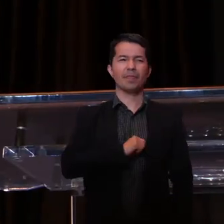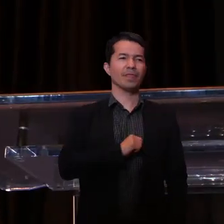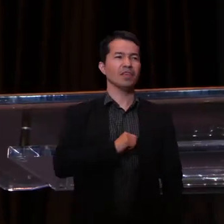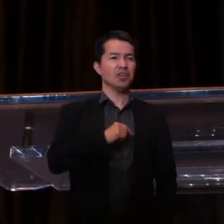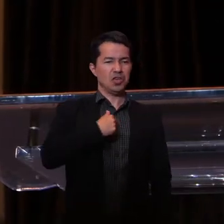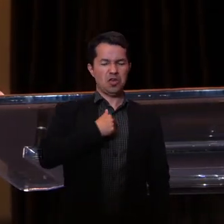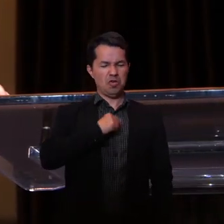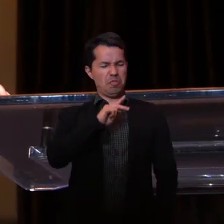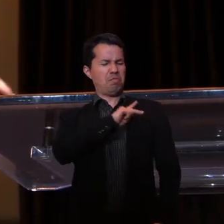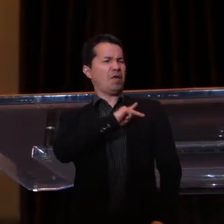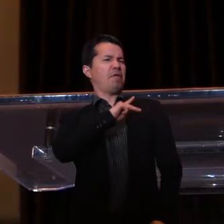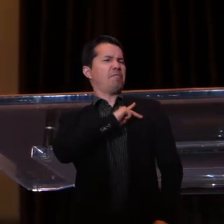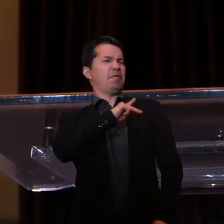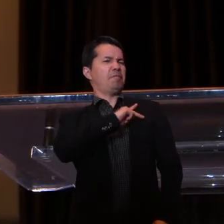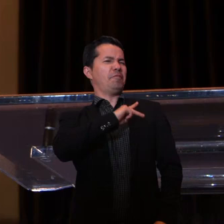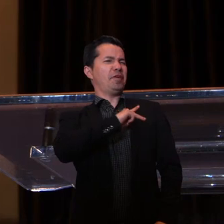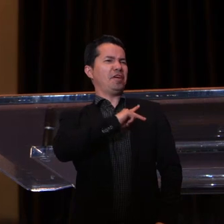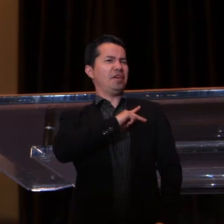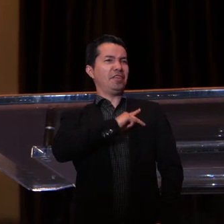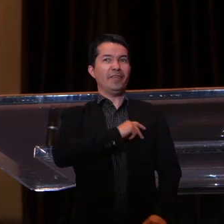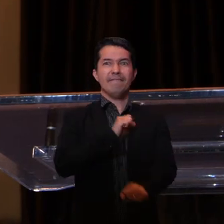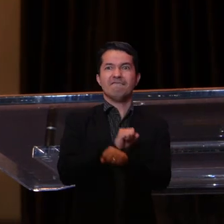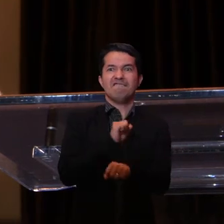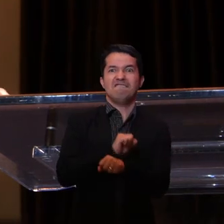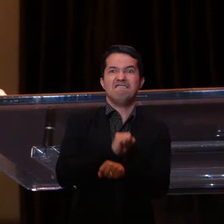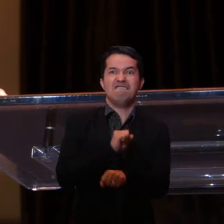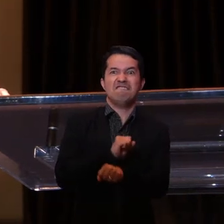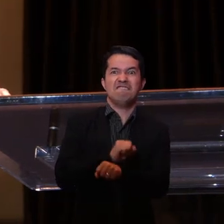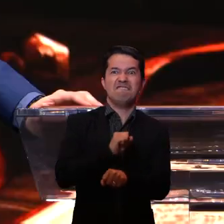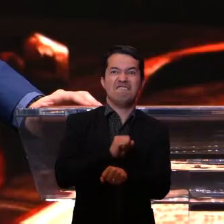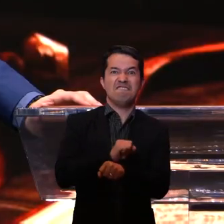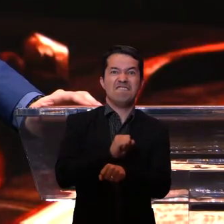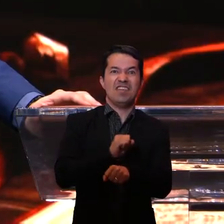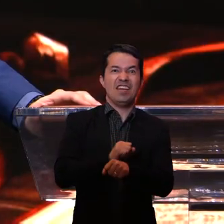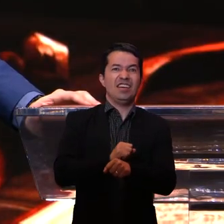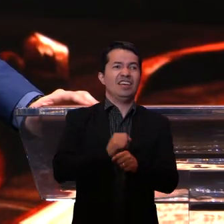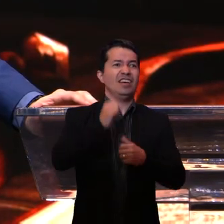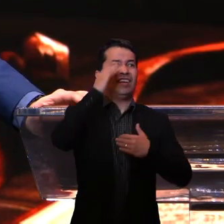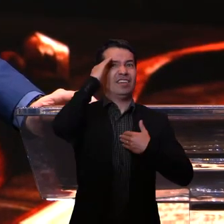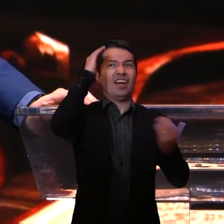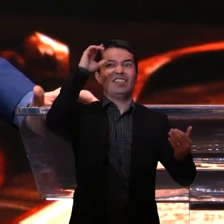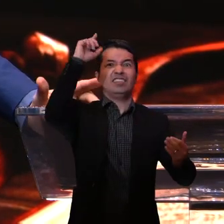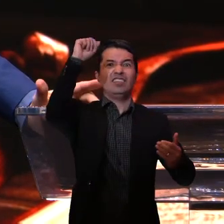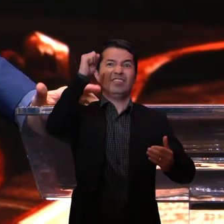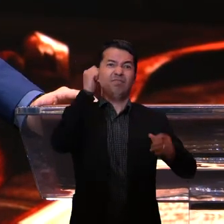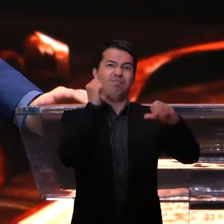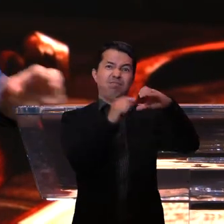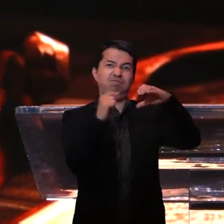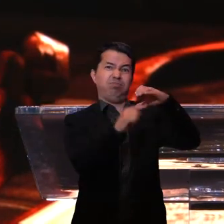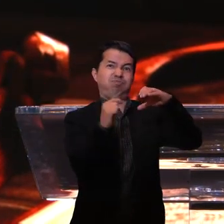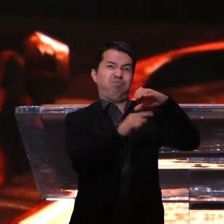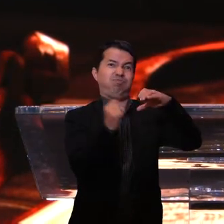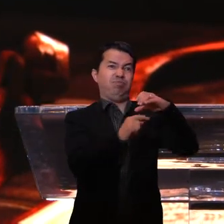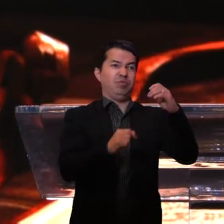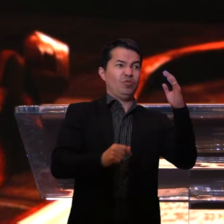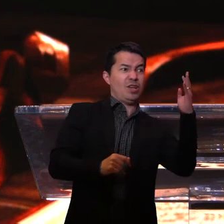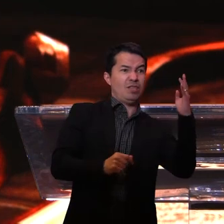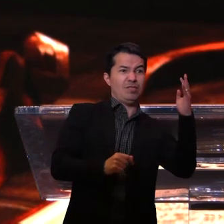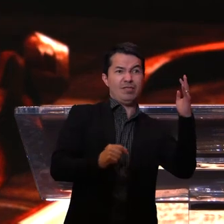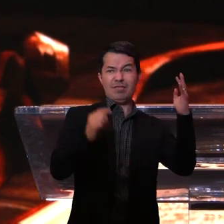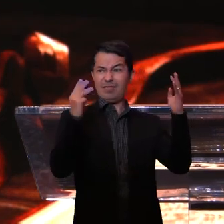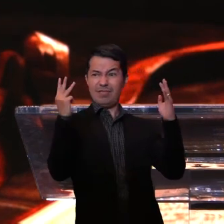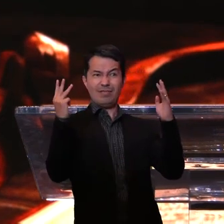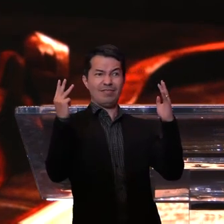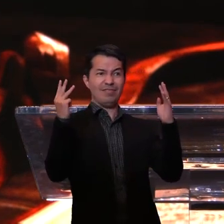parecia algo distante e aconteceu, 4-3, glória a Deus. Mas a verdade é que a gente torce, mas a gente não